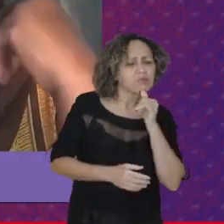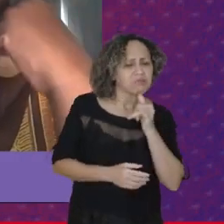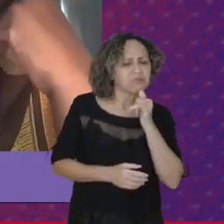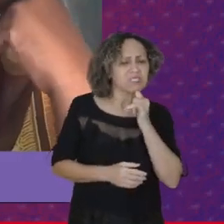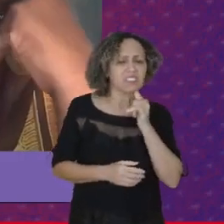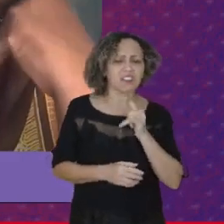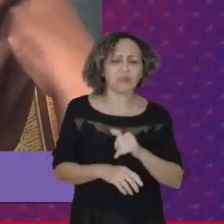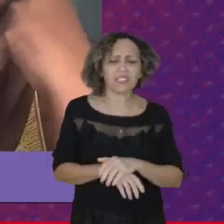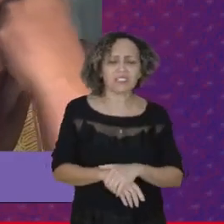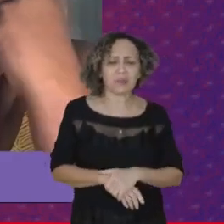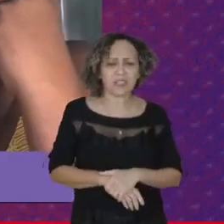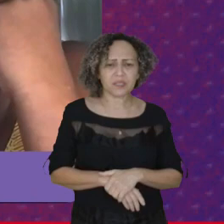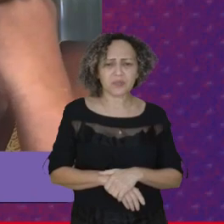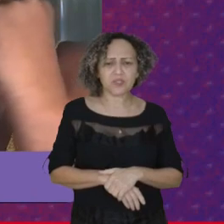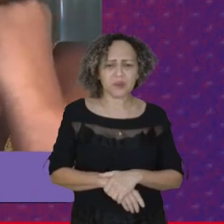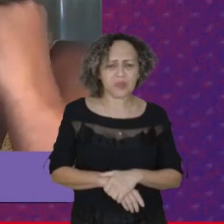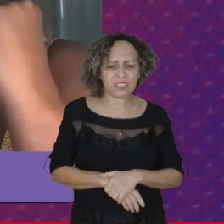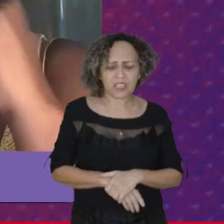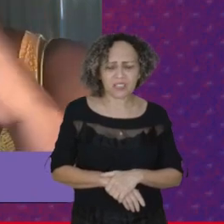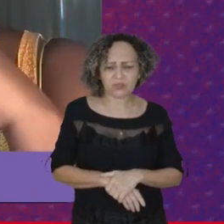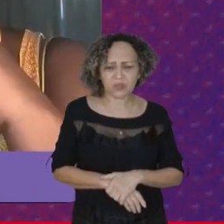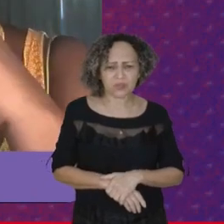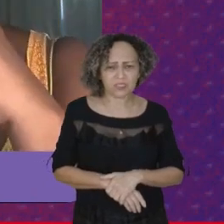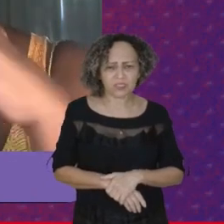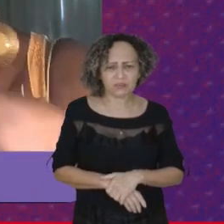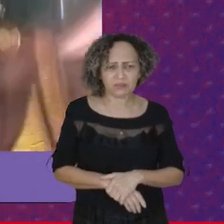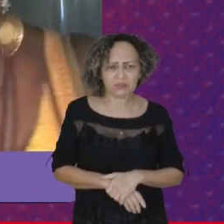fala do isolamento social,